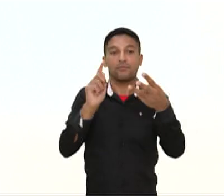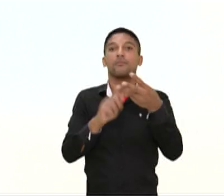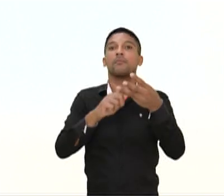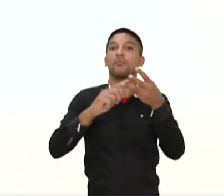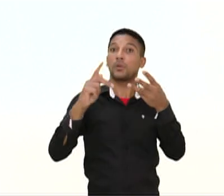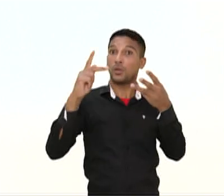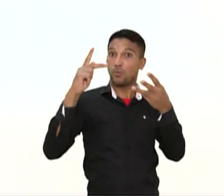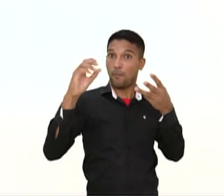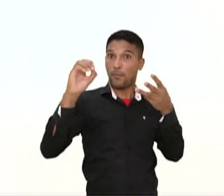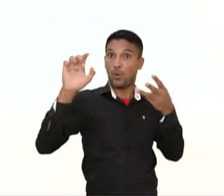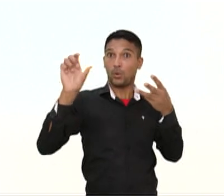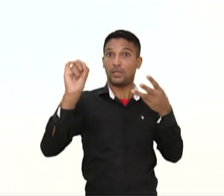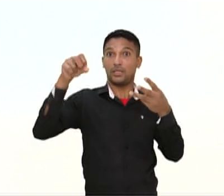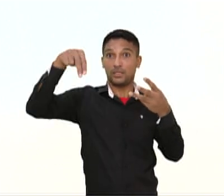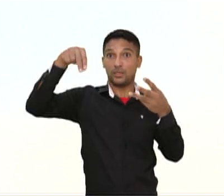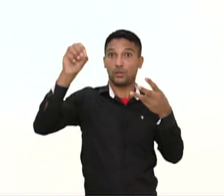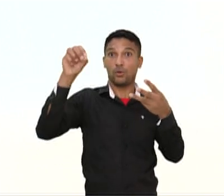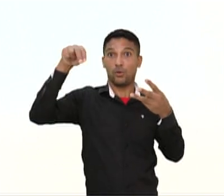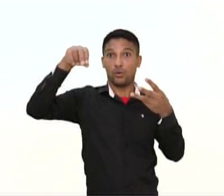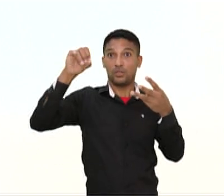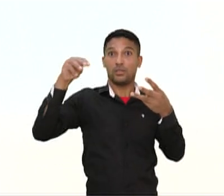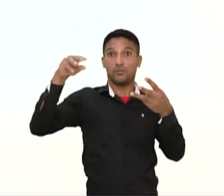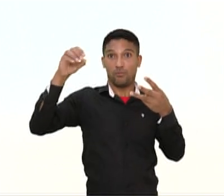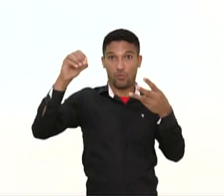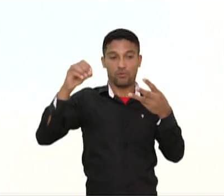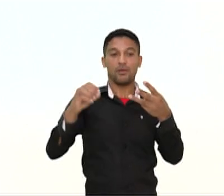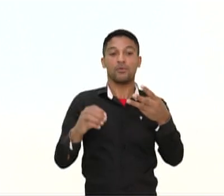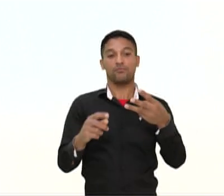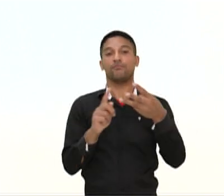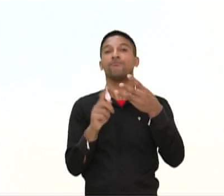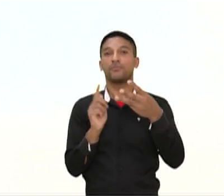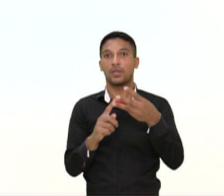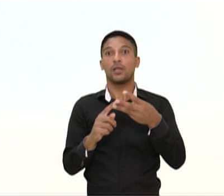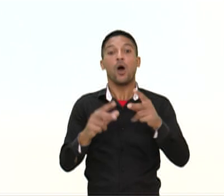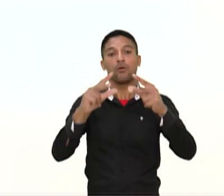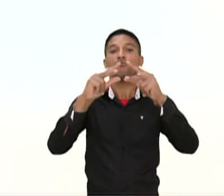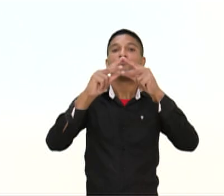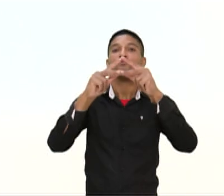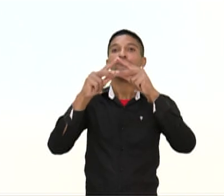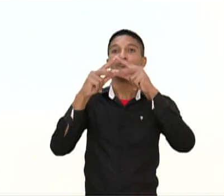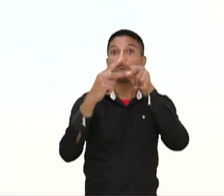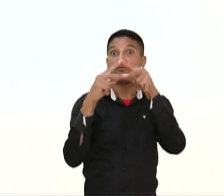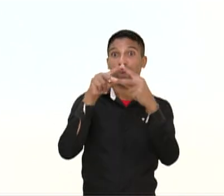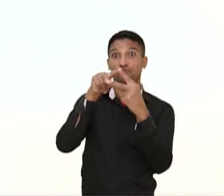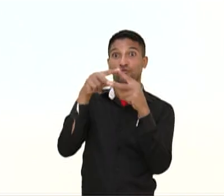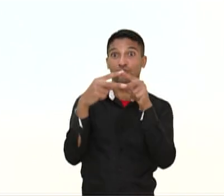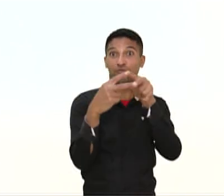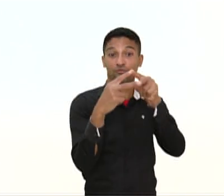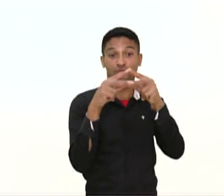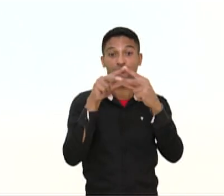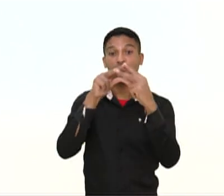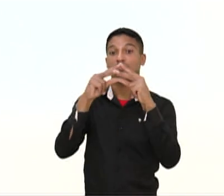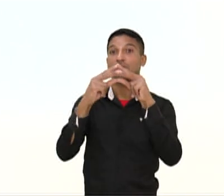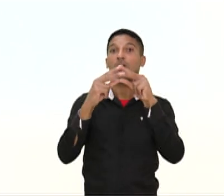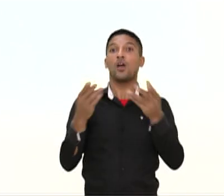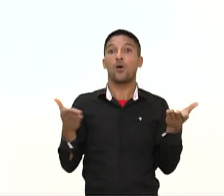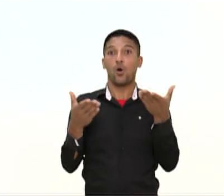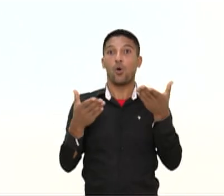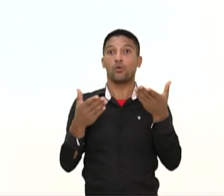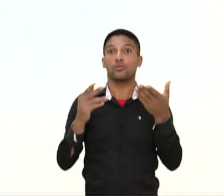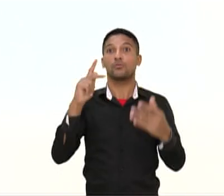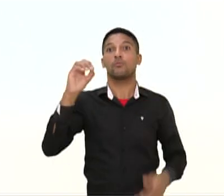o que vamos ver hoje? Nós vamos ver polígonos convexos. Olha que palavra difícil. Elementos